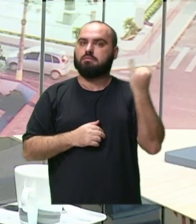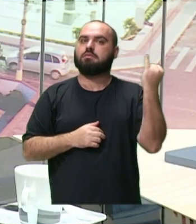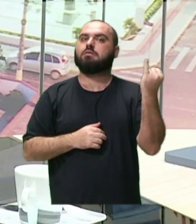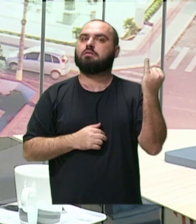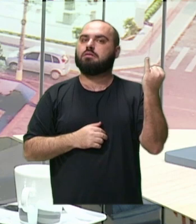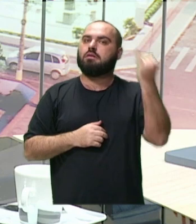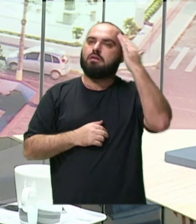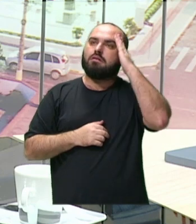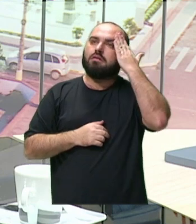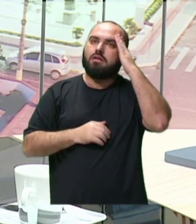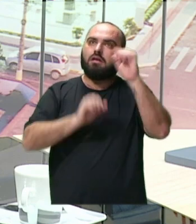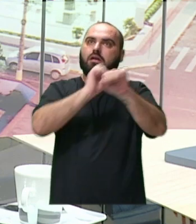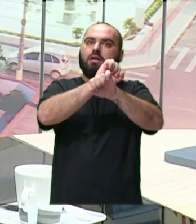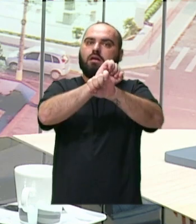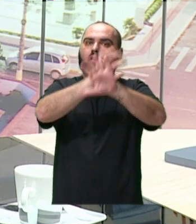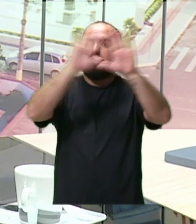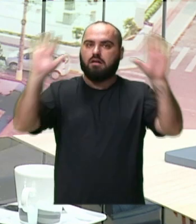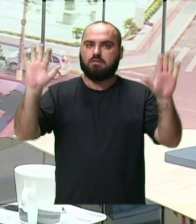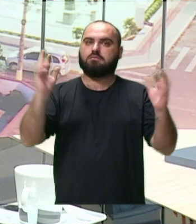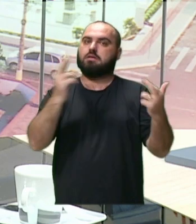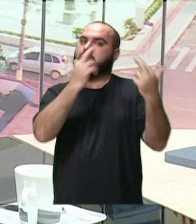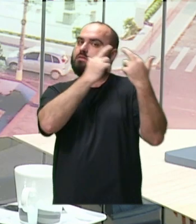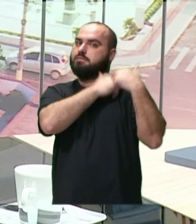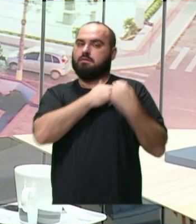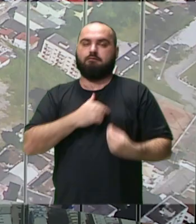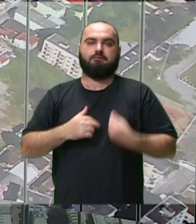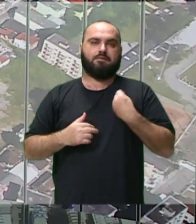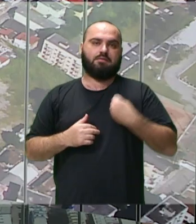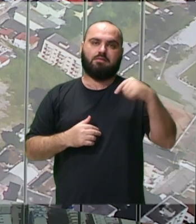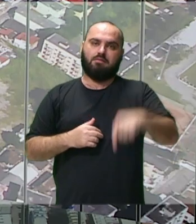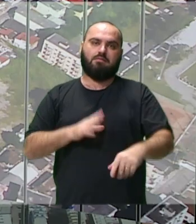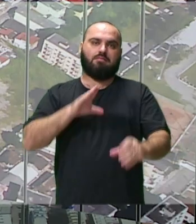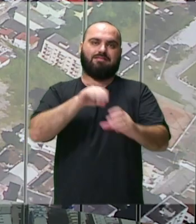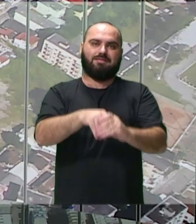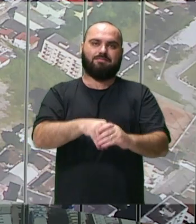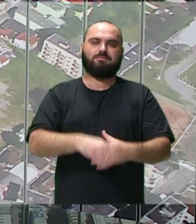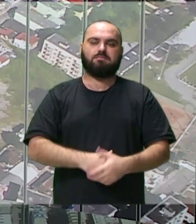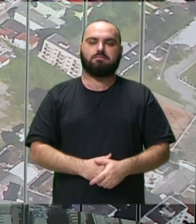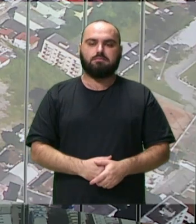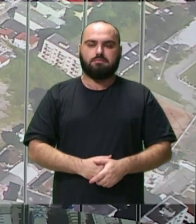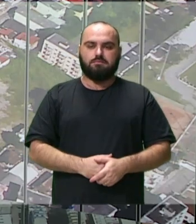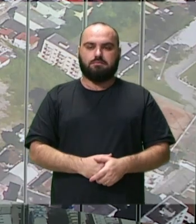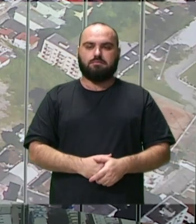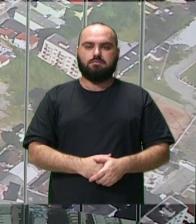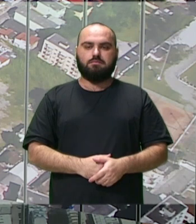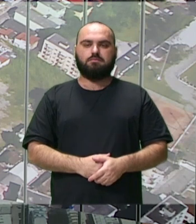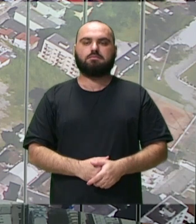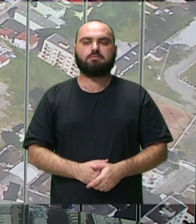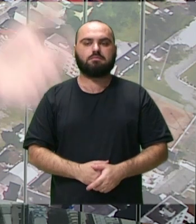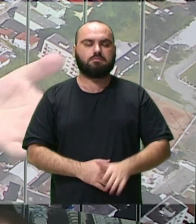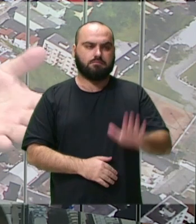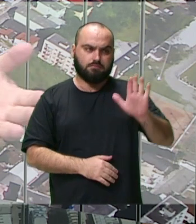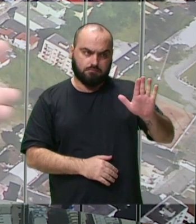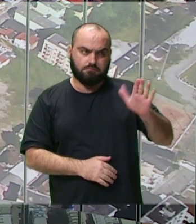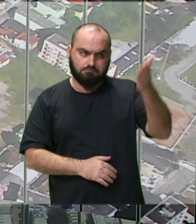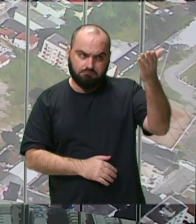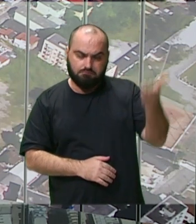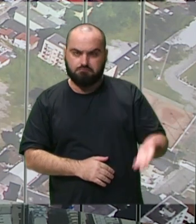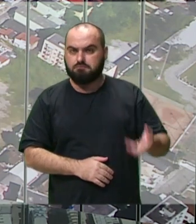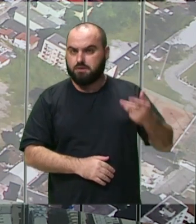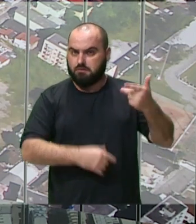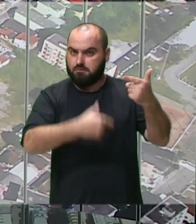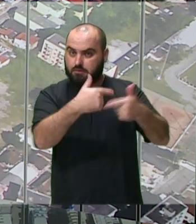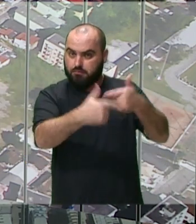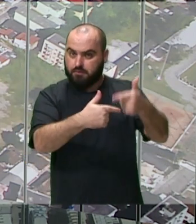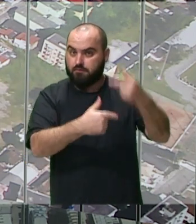maior conhecimento e também a responsabilidade de estar com elas aqui na casa. Vereadora, à frente da Procuradoria Especial da Mulher e até como trabalho de vereadora, a